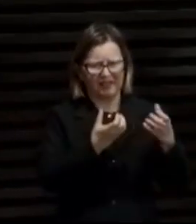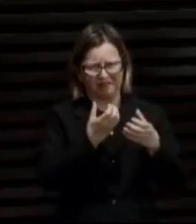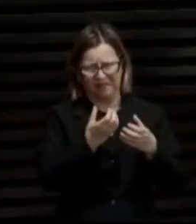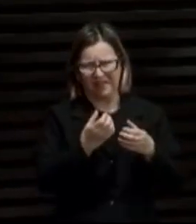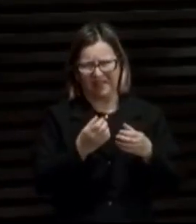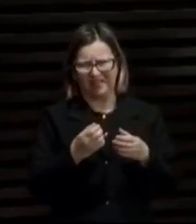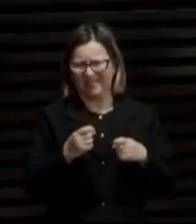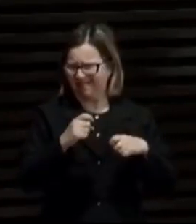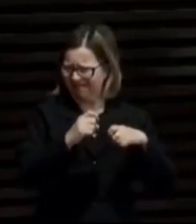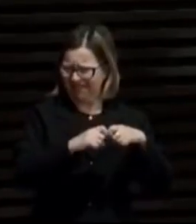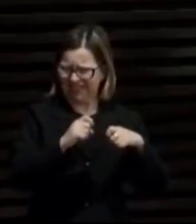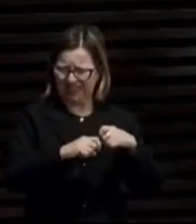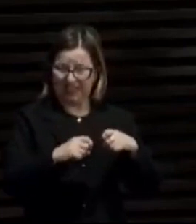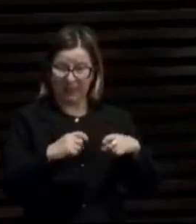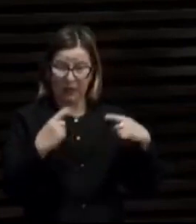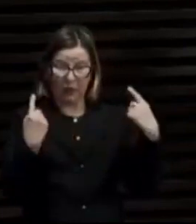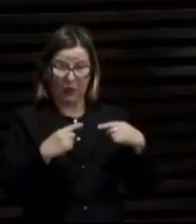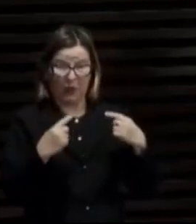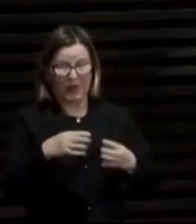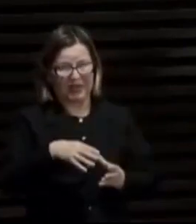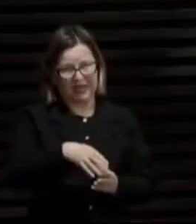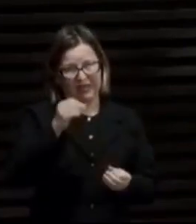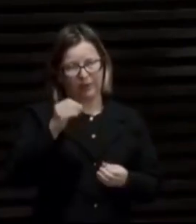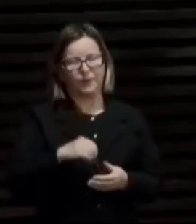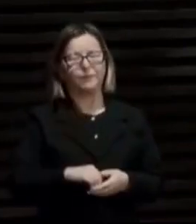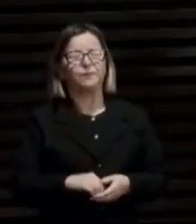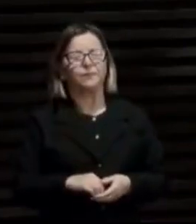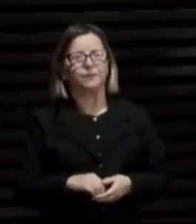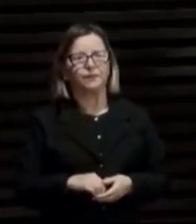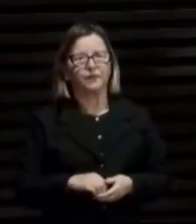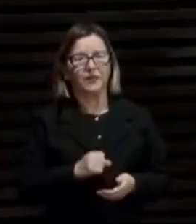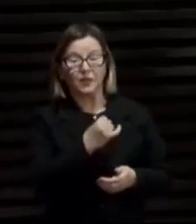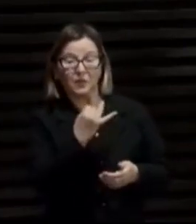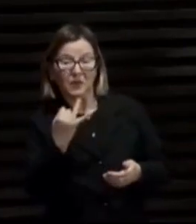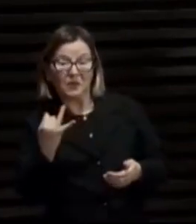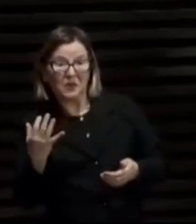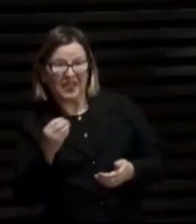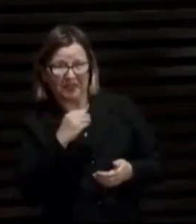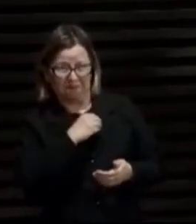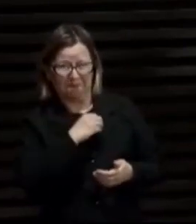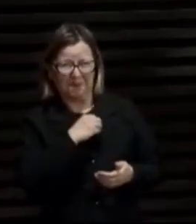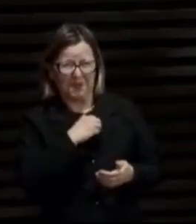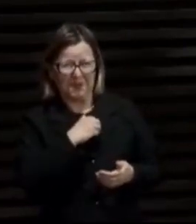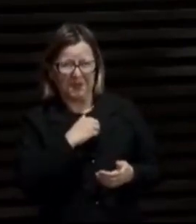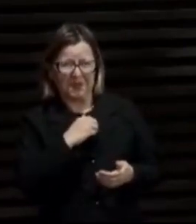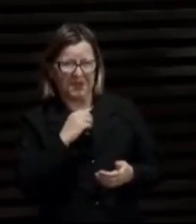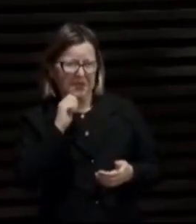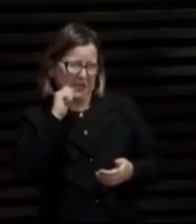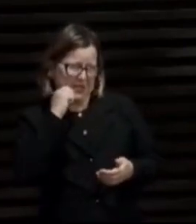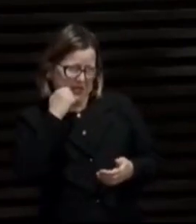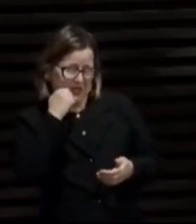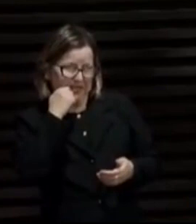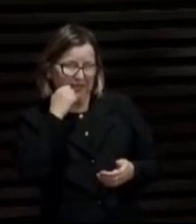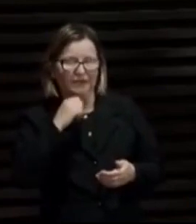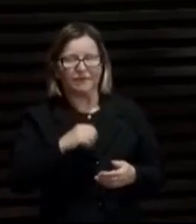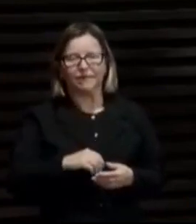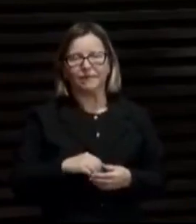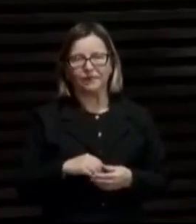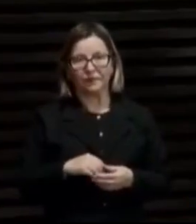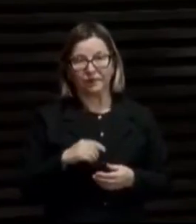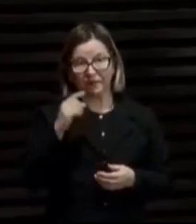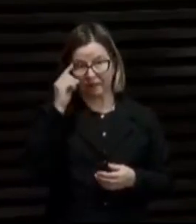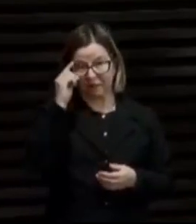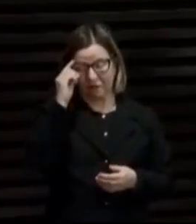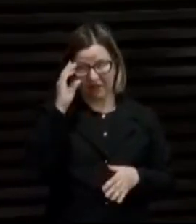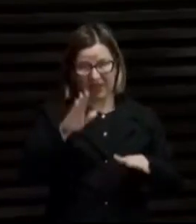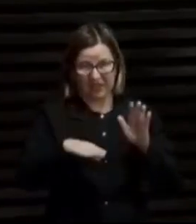alma. Quantos pecados sutis que às vezes nós mantemos, às vezes